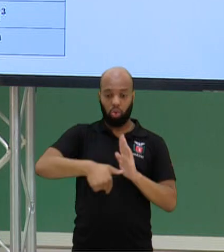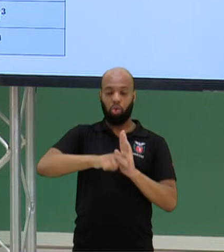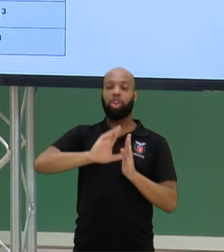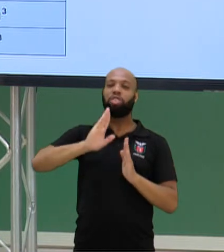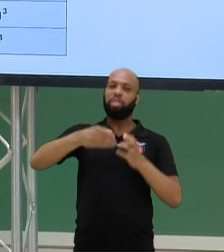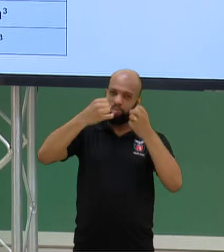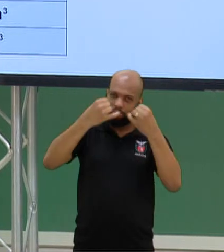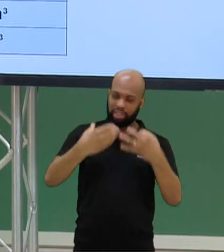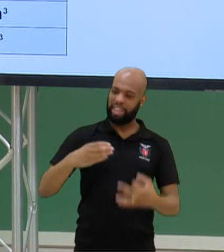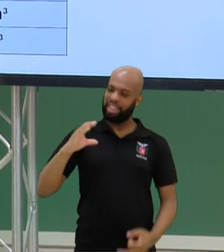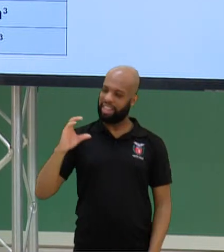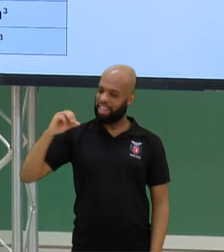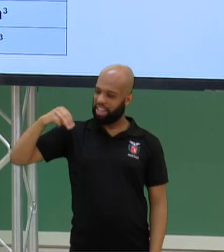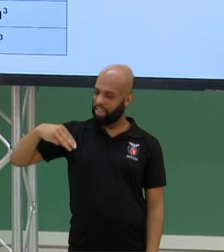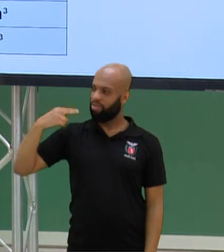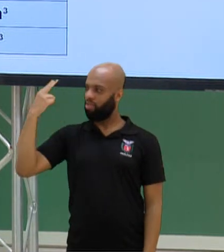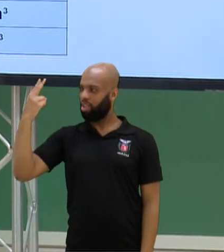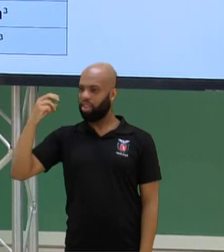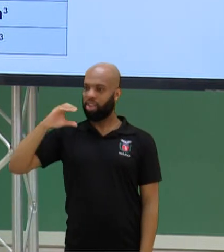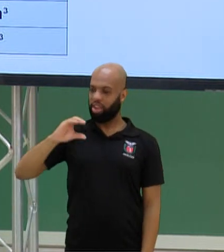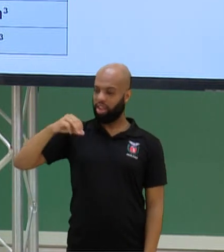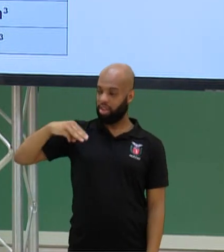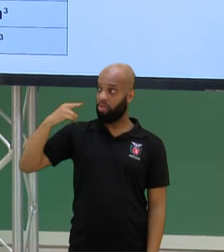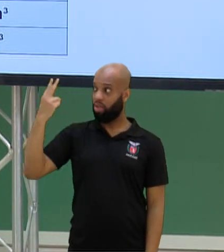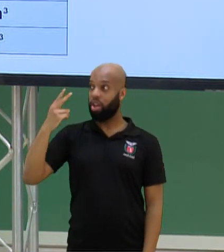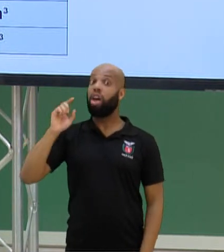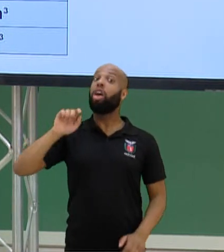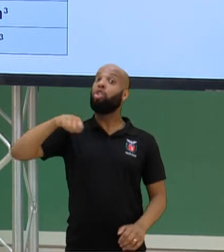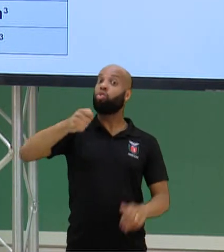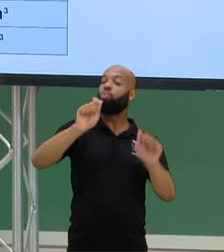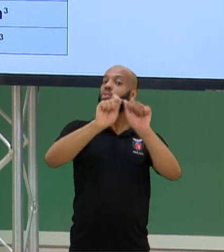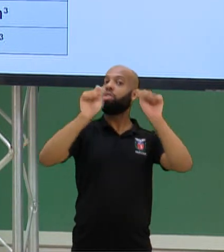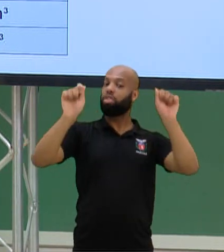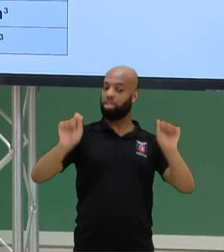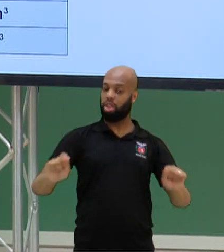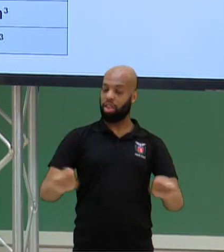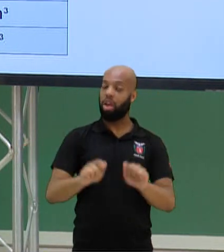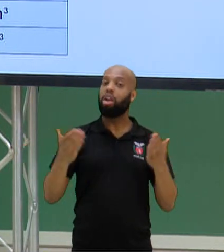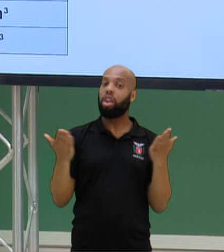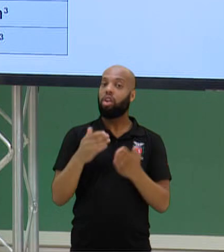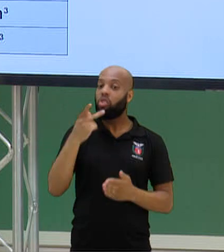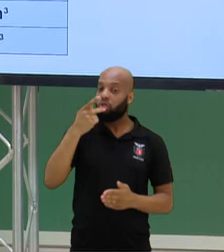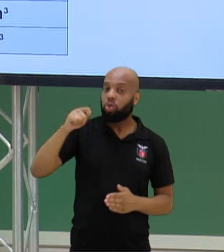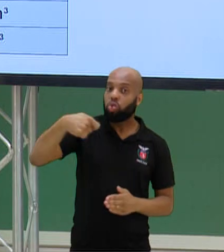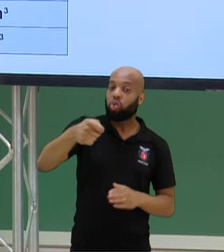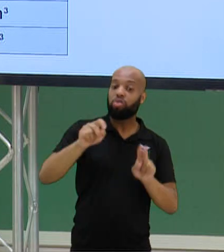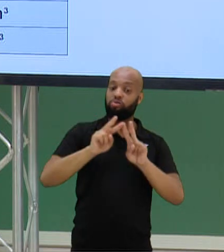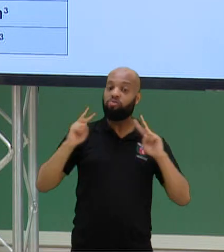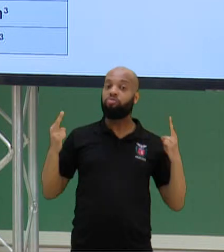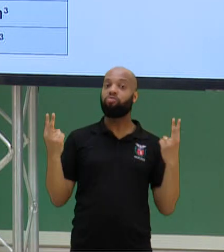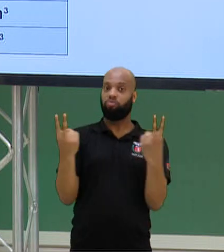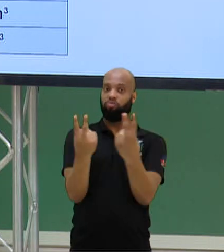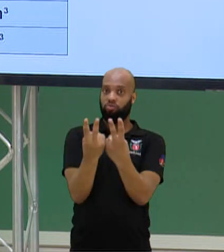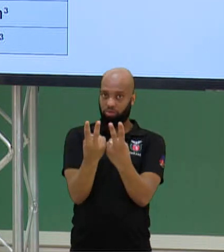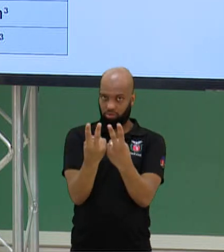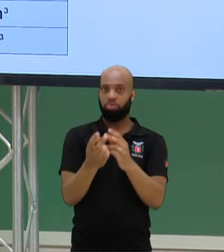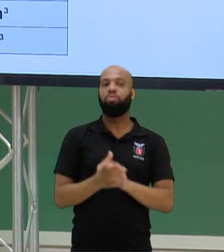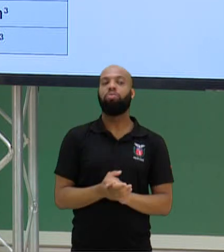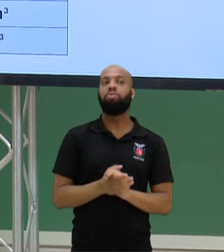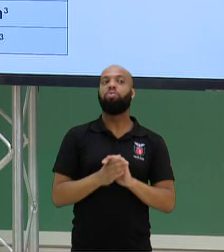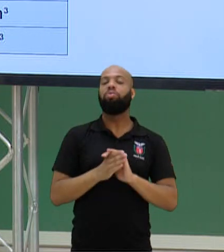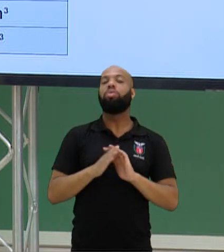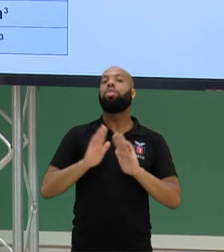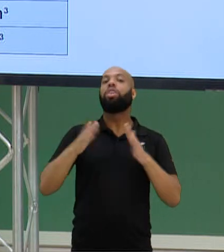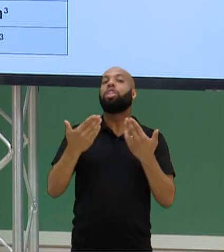centímetro quadrado? Isso é em relação à área, tá? Quando a professora está falando de volume, quando nós estamos falando, né,